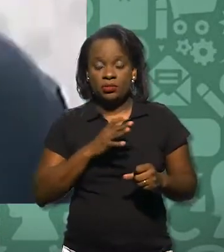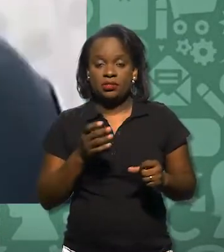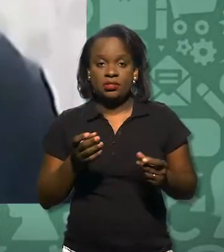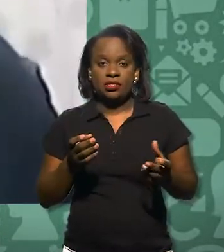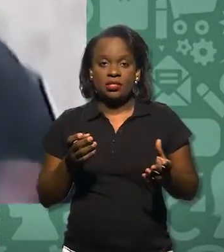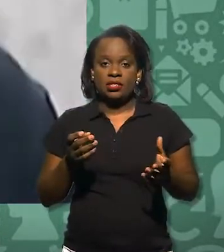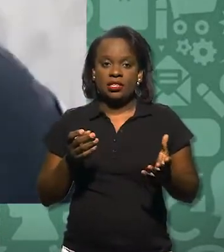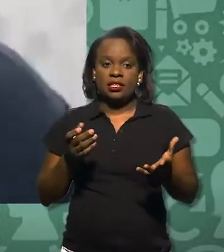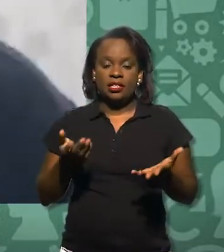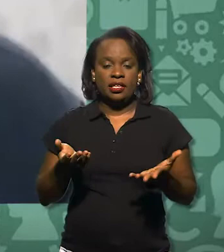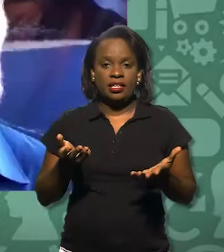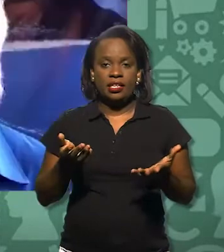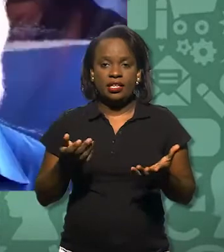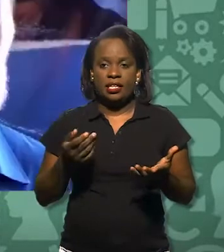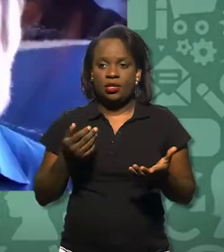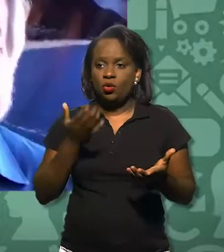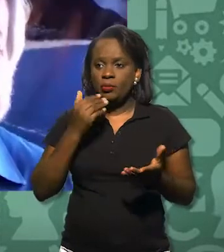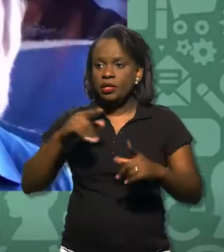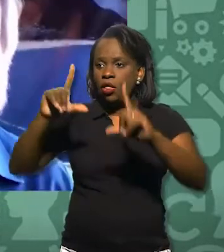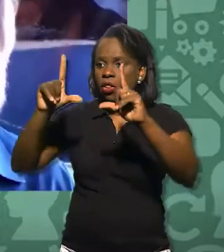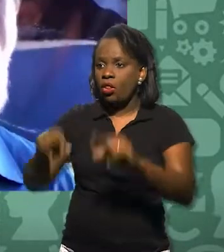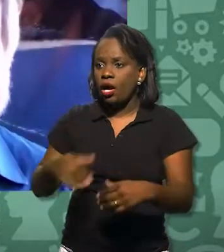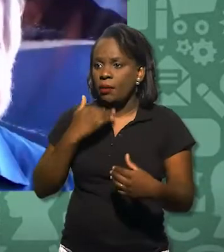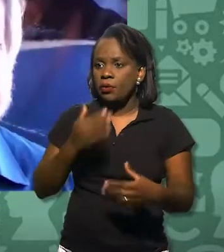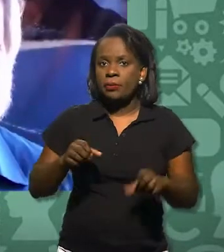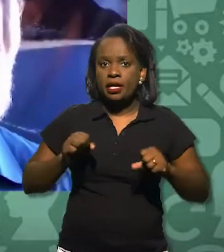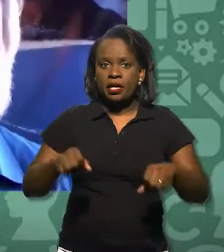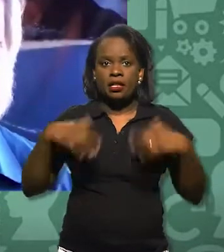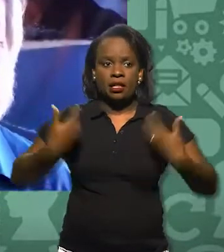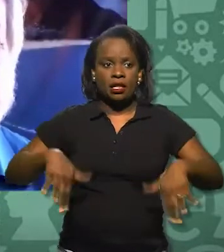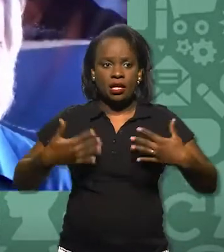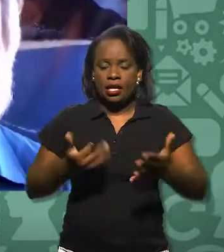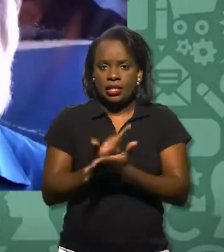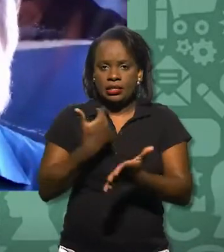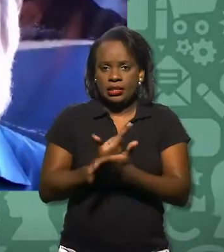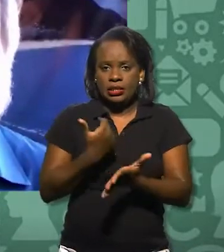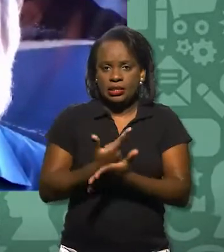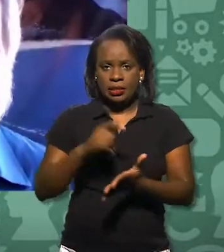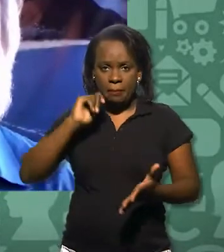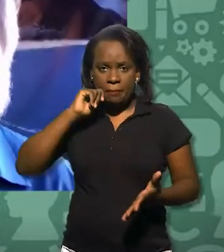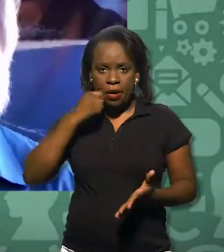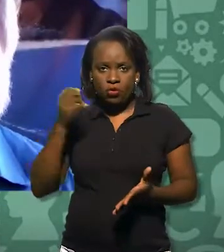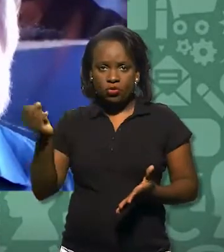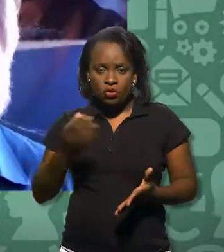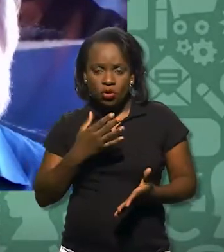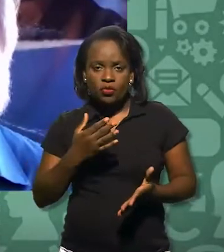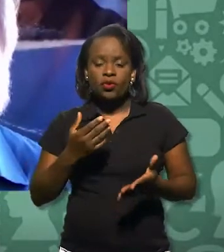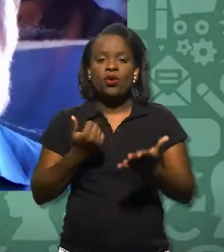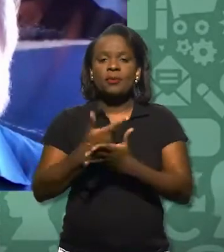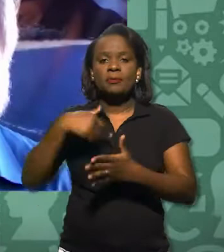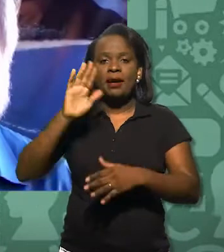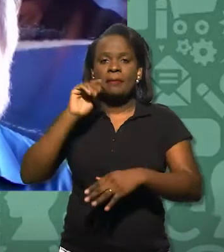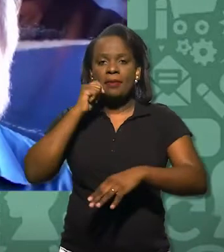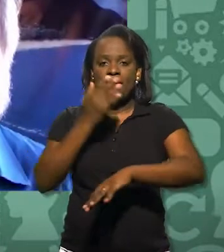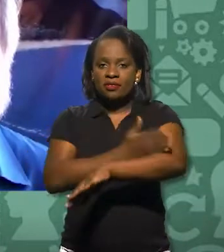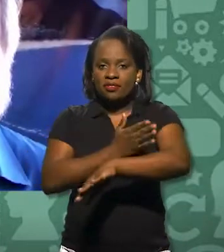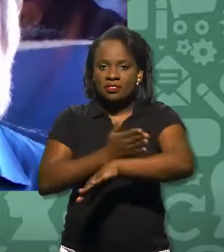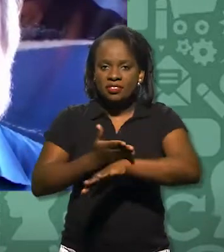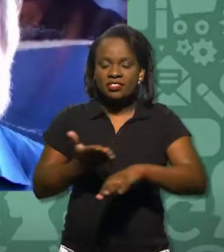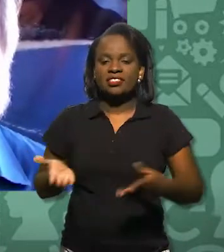de uma falta de alimentos no mercado, começaram a comprar, ao invés do pão fresco da padaria, o